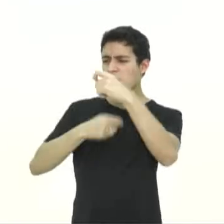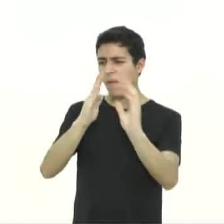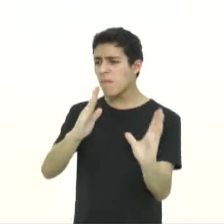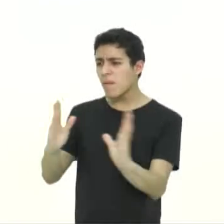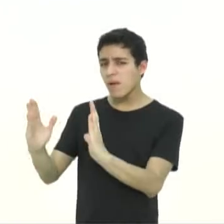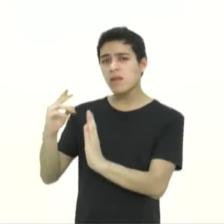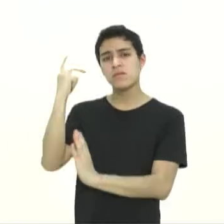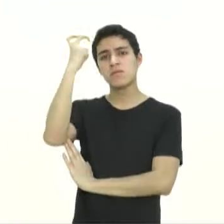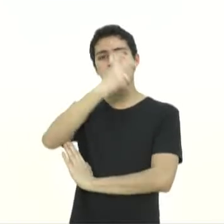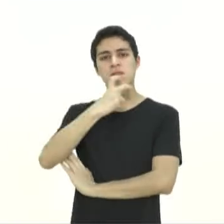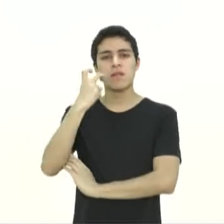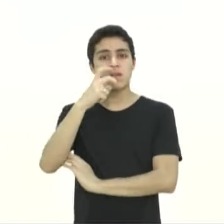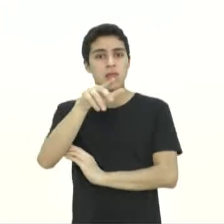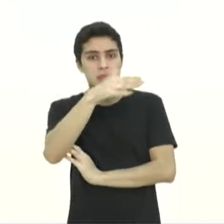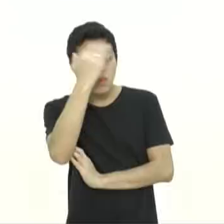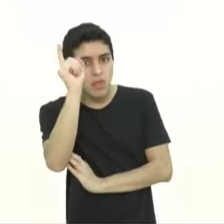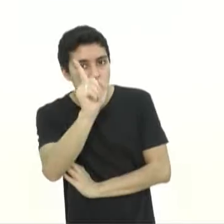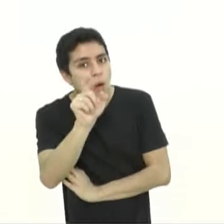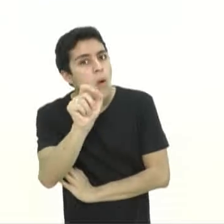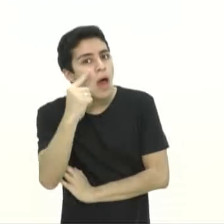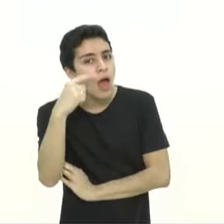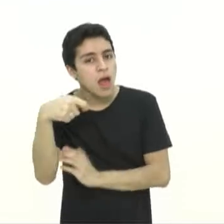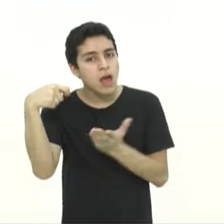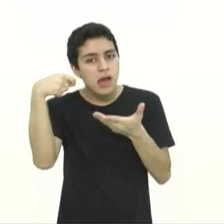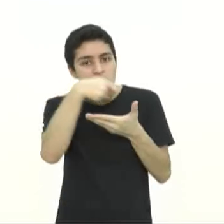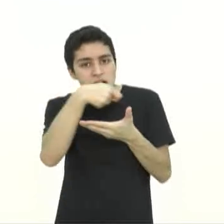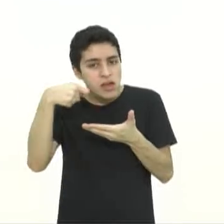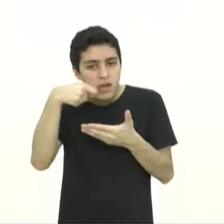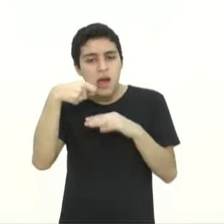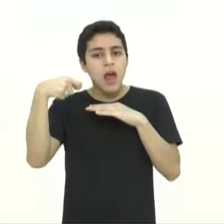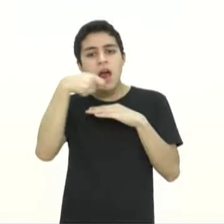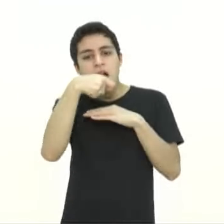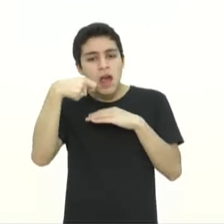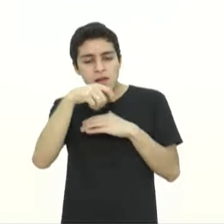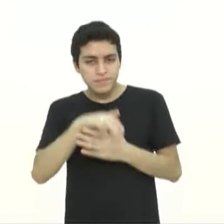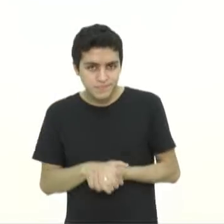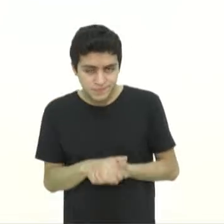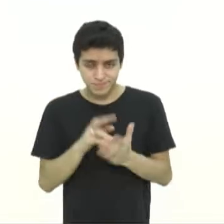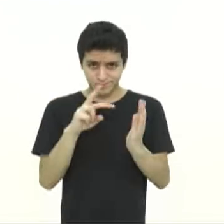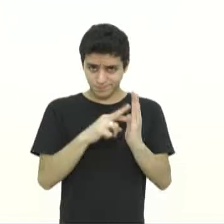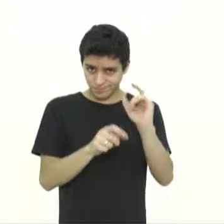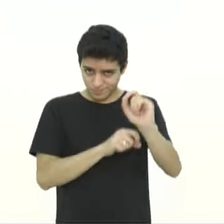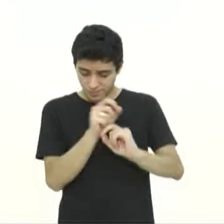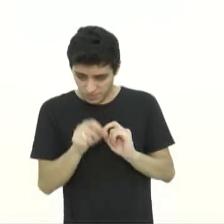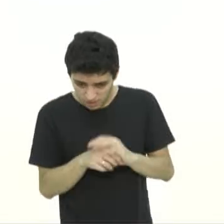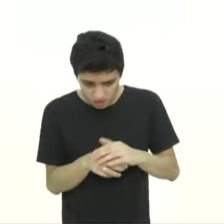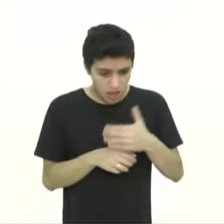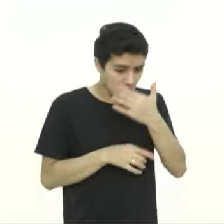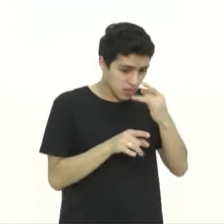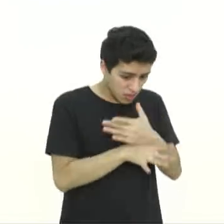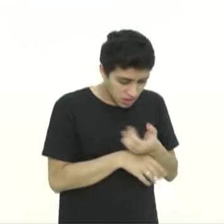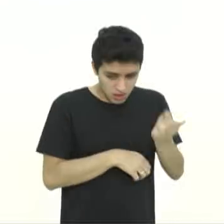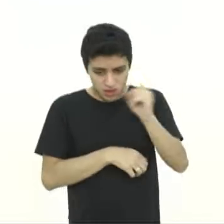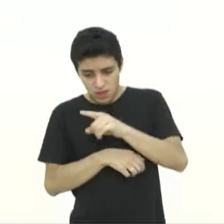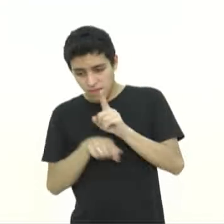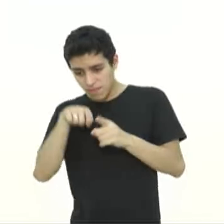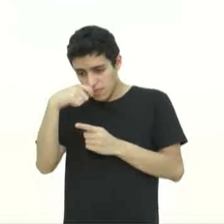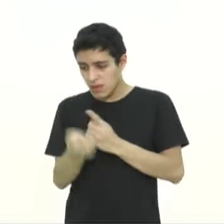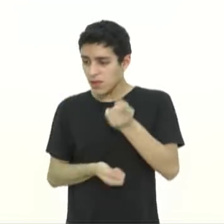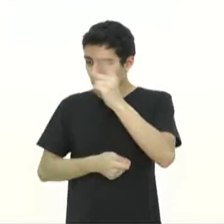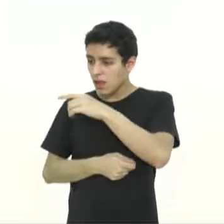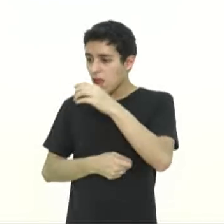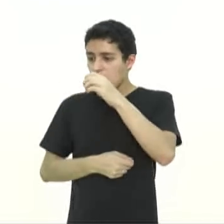E não esqueça de escovar os dentes depois de comer. Ou seja, você tem que escovar os dentes depois da maçã, da banana,